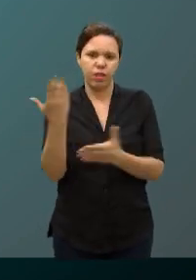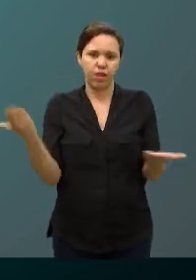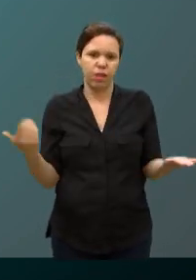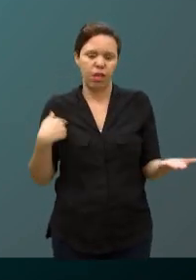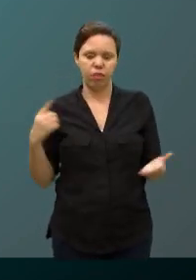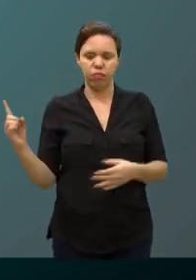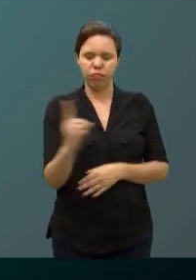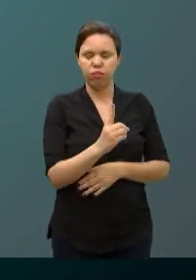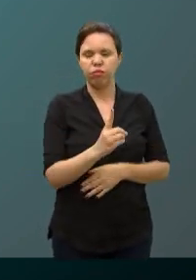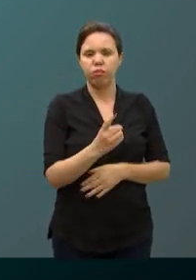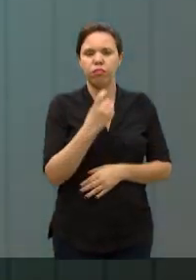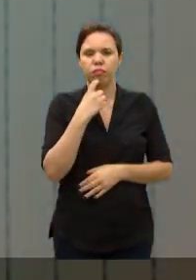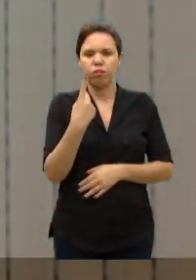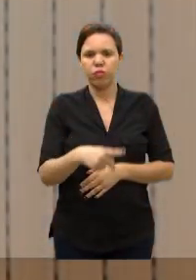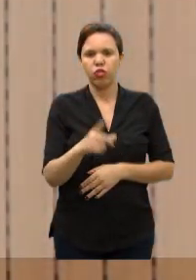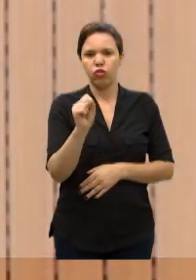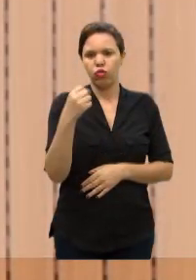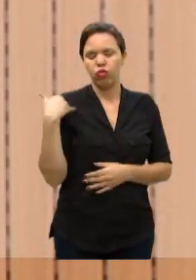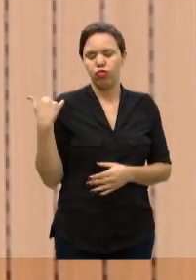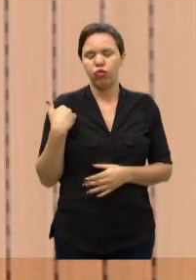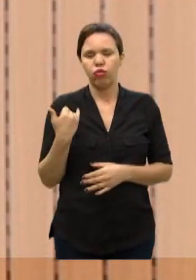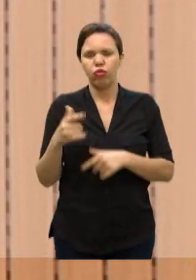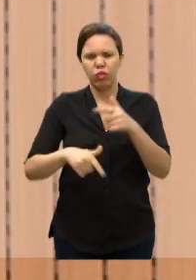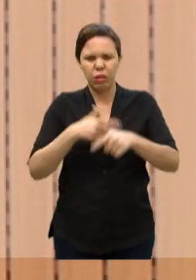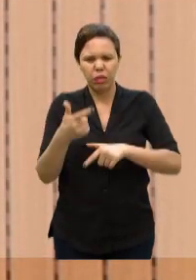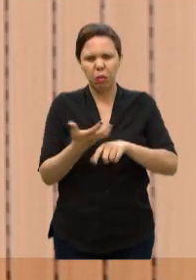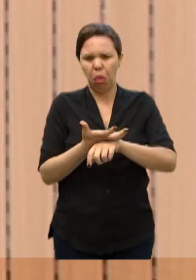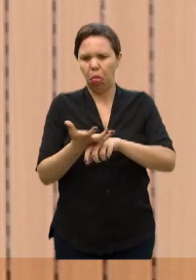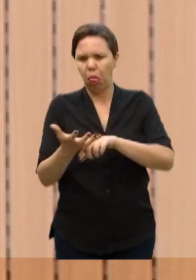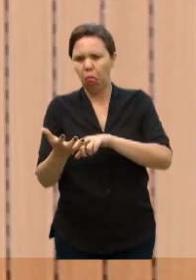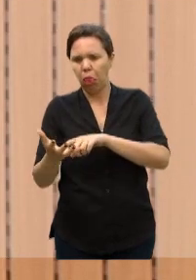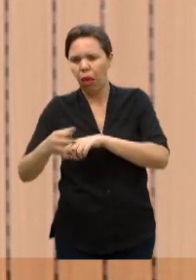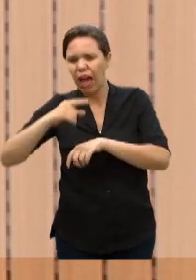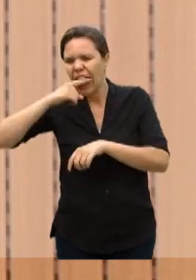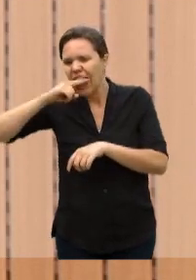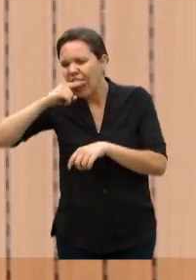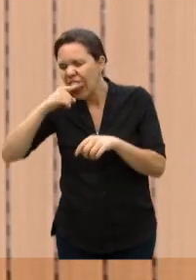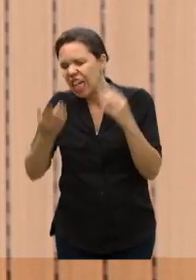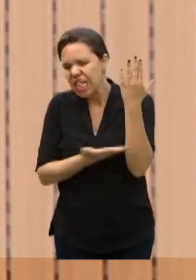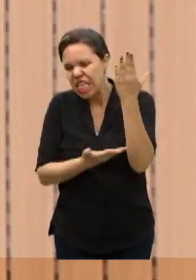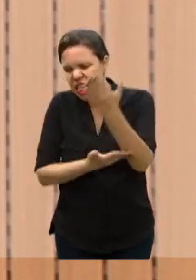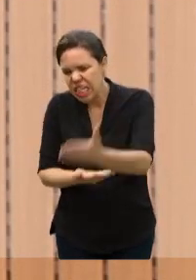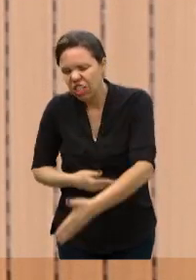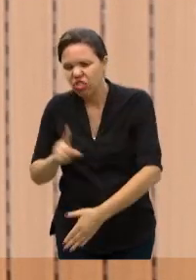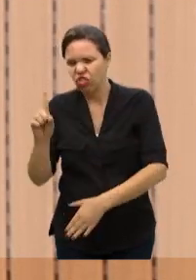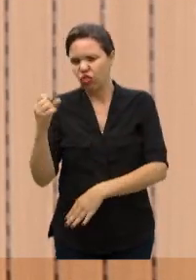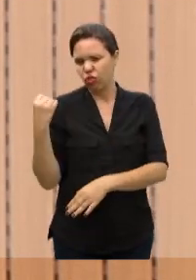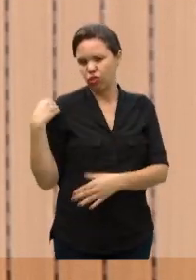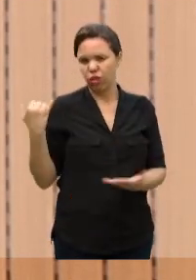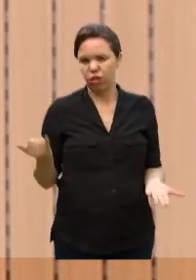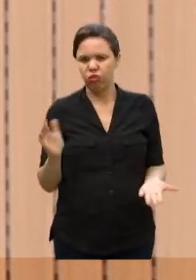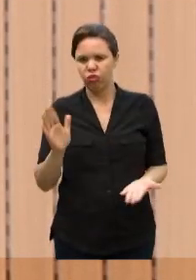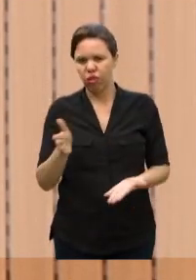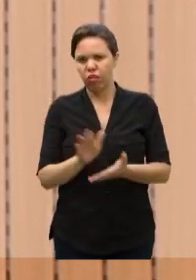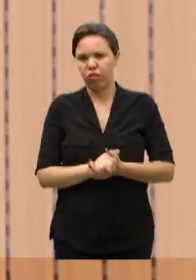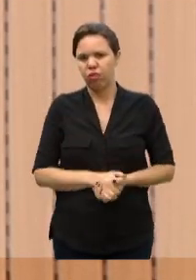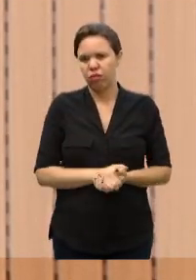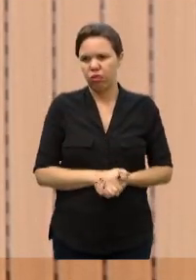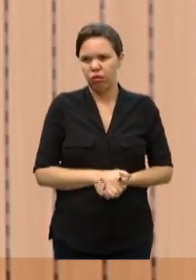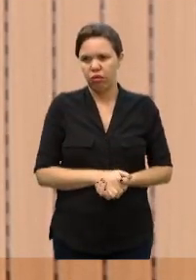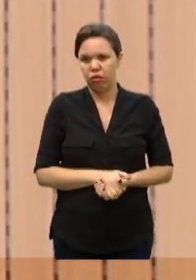Campinas com 18 anos, eu cortei cana e carpicana na usina açucareira Paredão, então eu vim para Campinas já com 18 anos